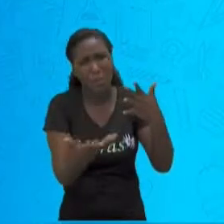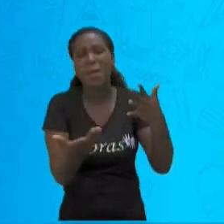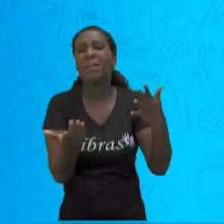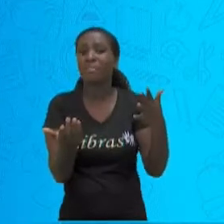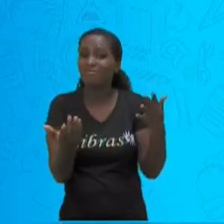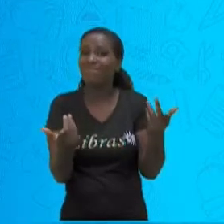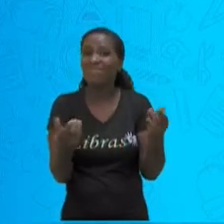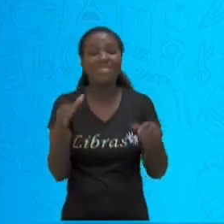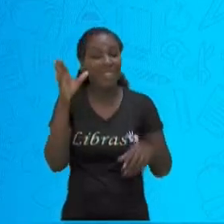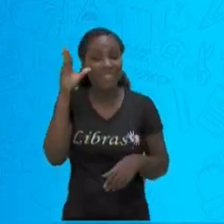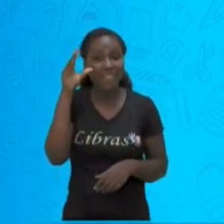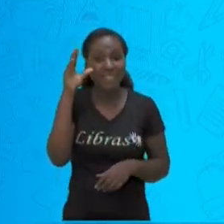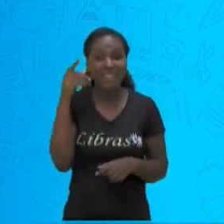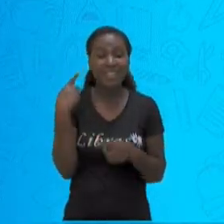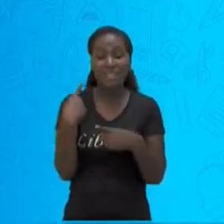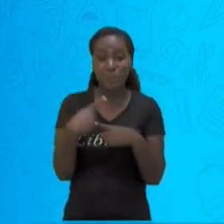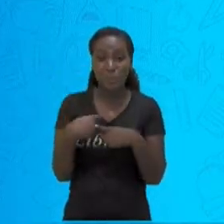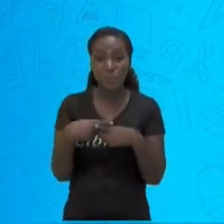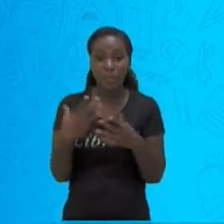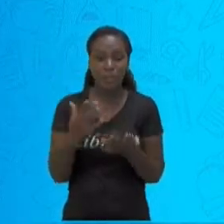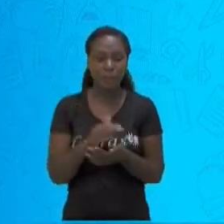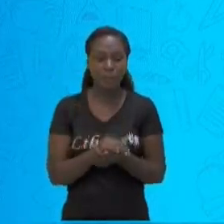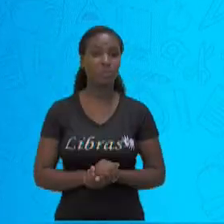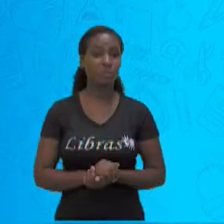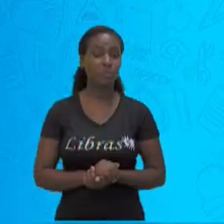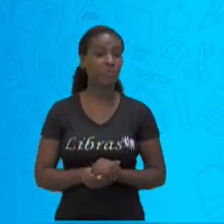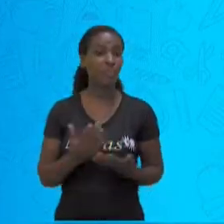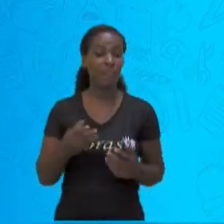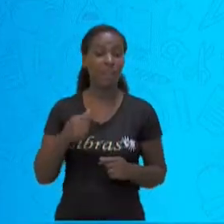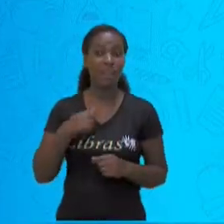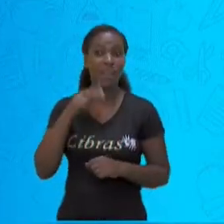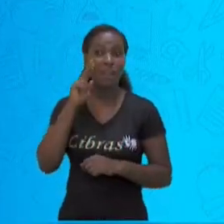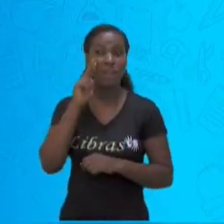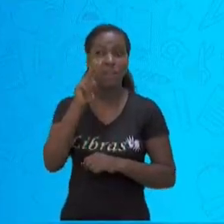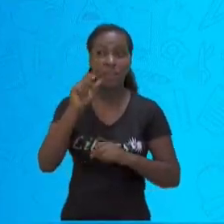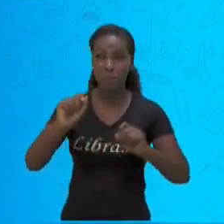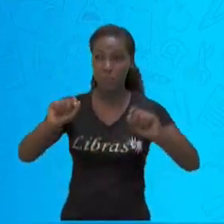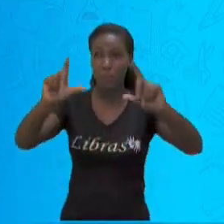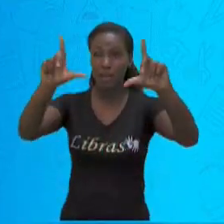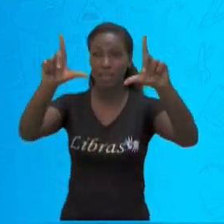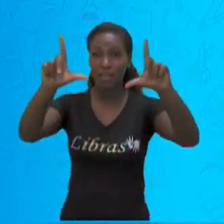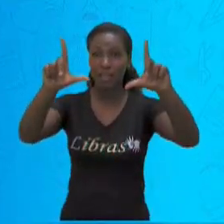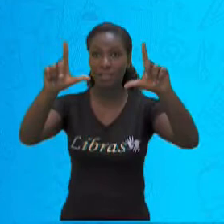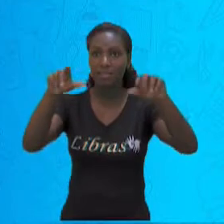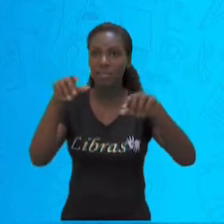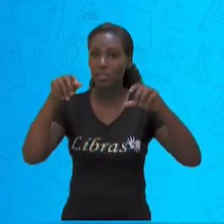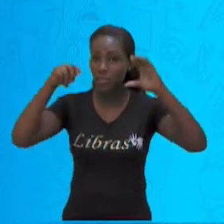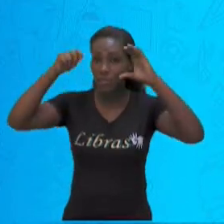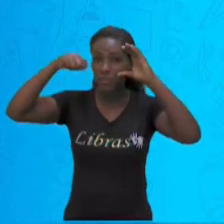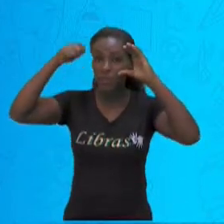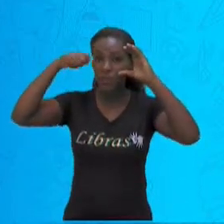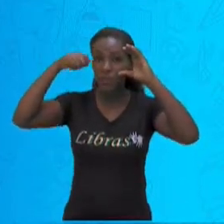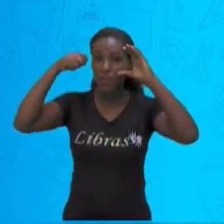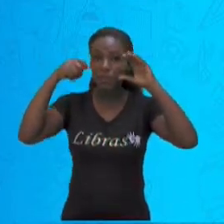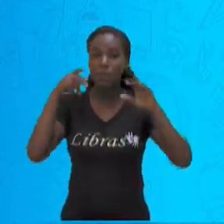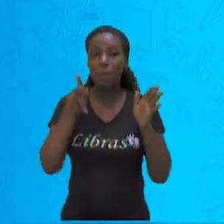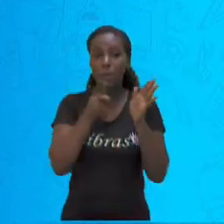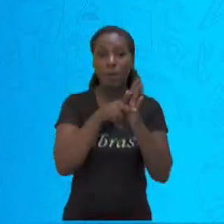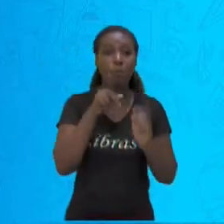interessante, porque preparando a aula de vocês, eu vi um cartaz de um filme